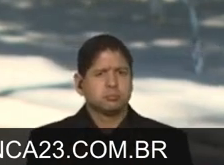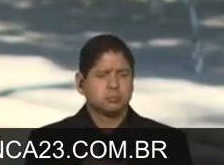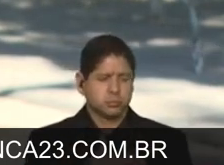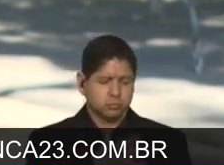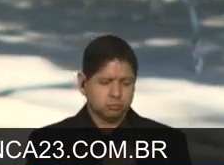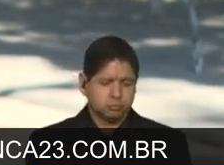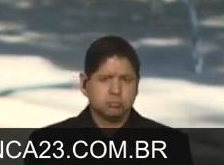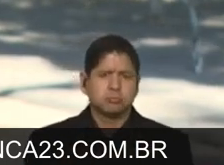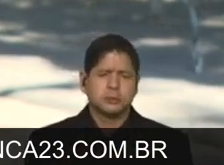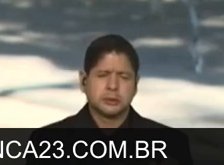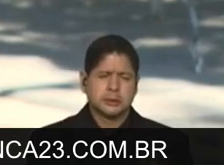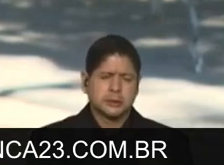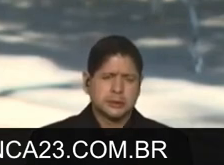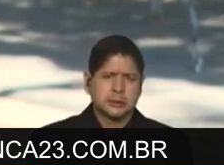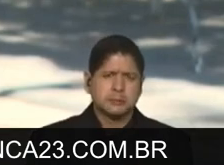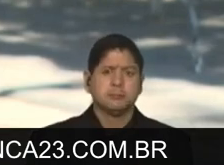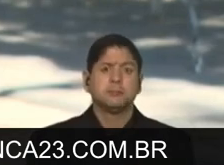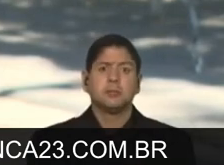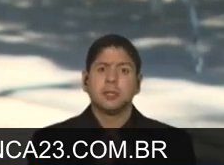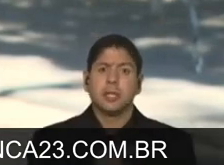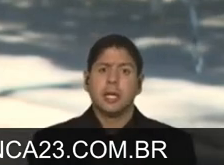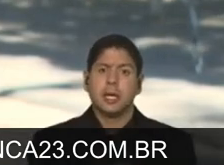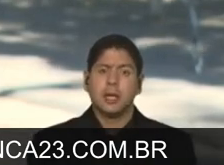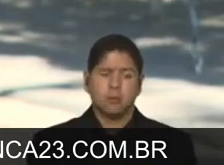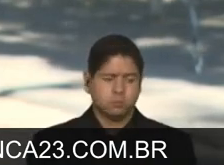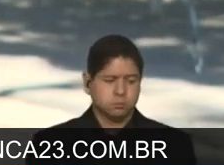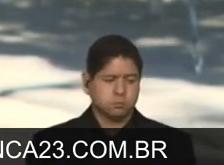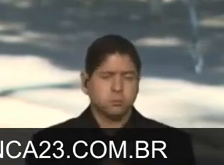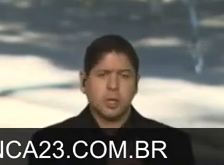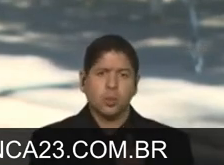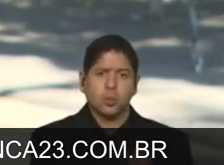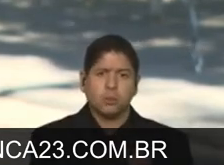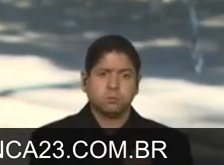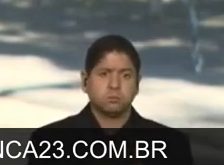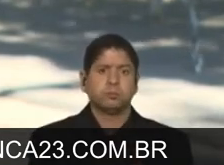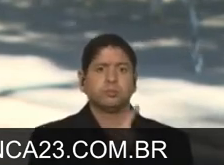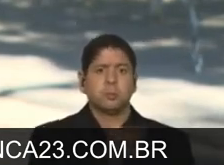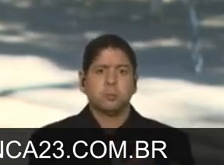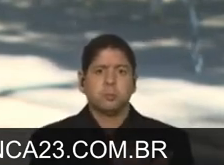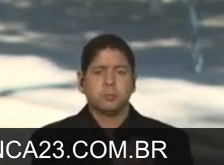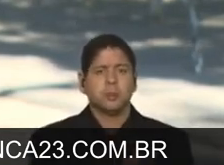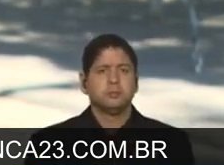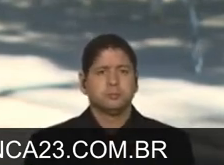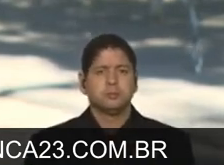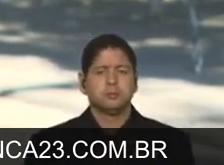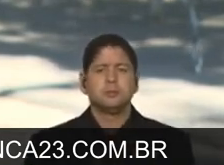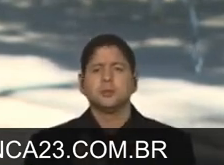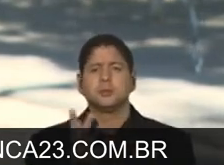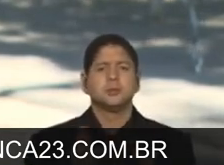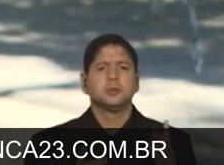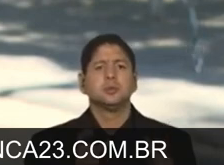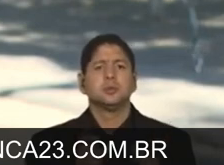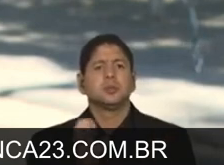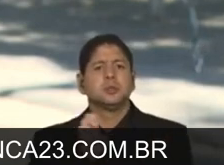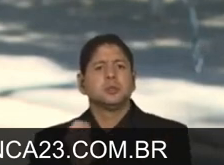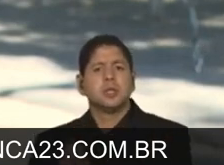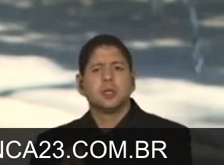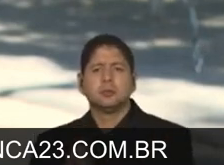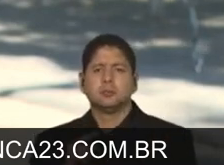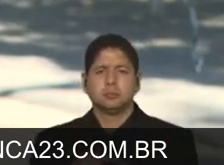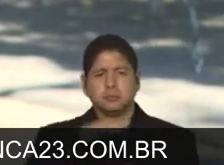levantamento, desde o início da série histórica, esse é o número mais alto já apurado. Os casos se destacam em estados